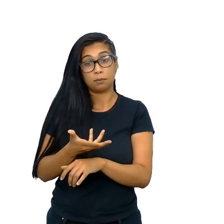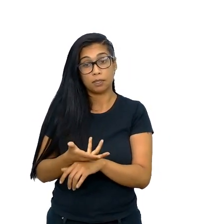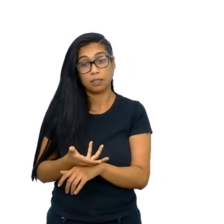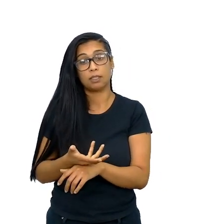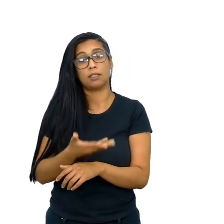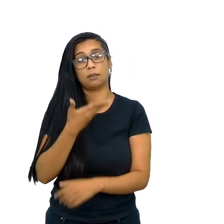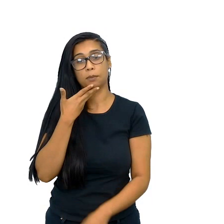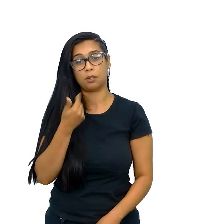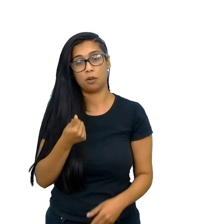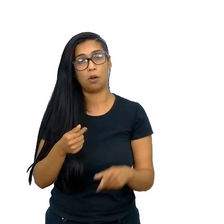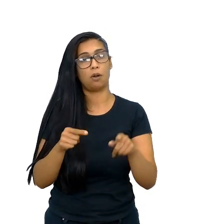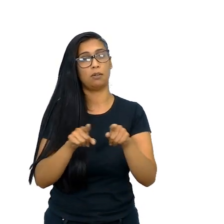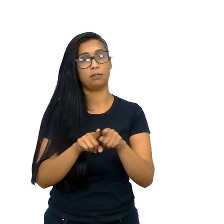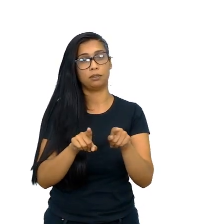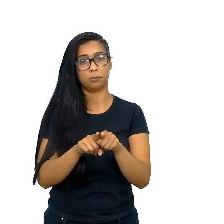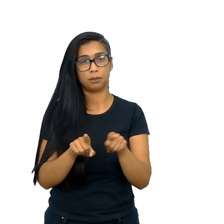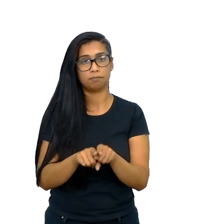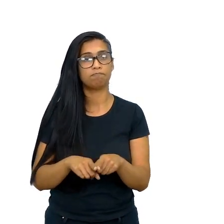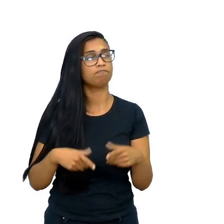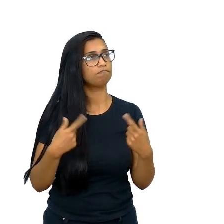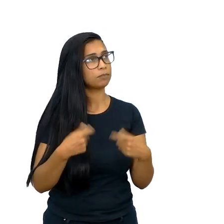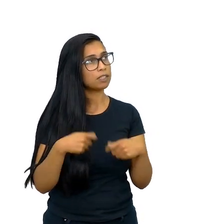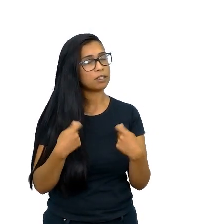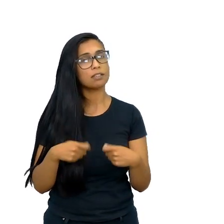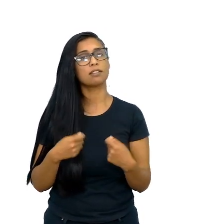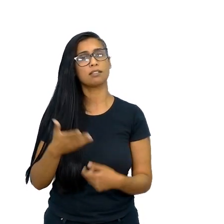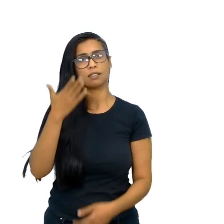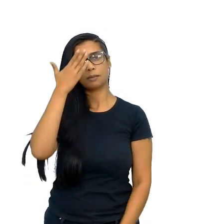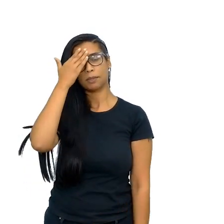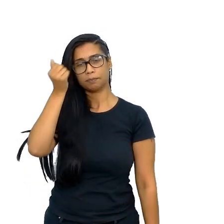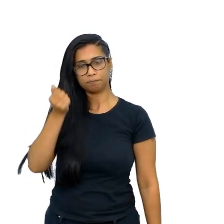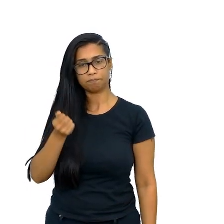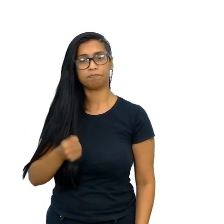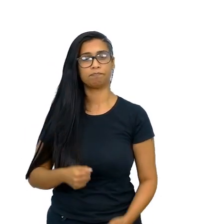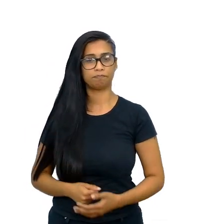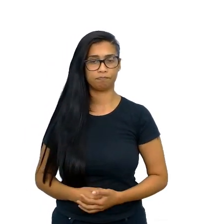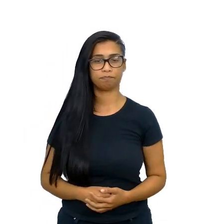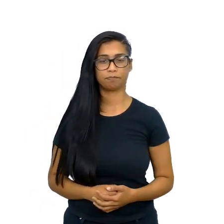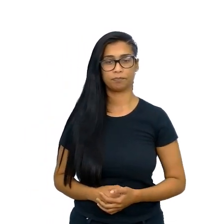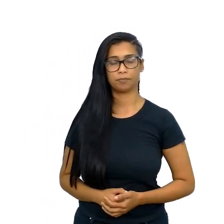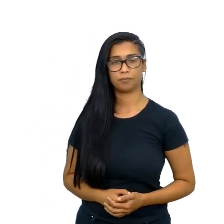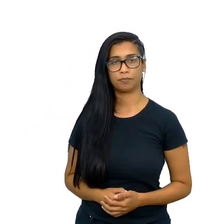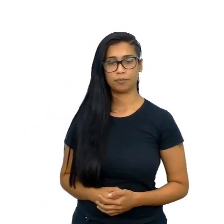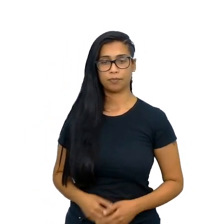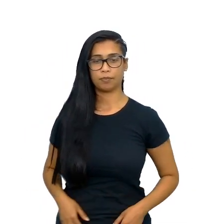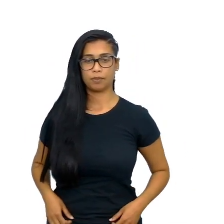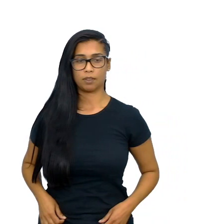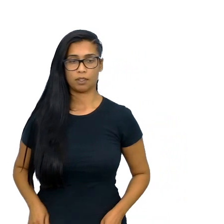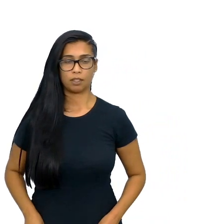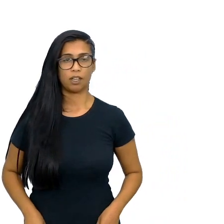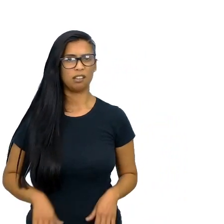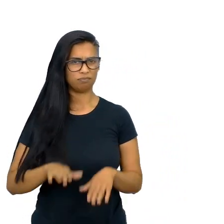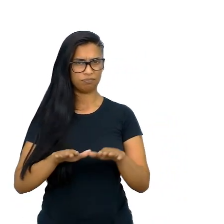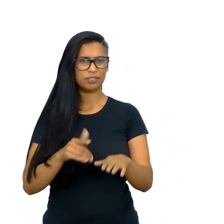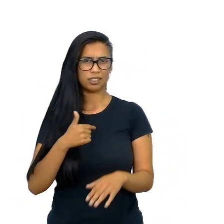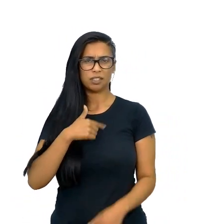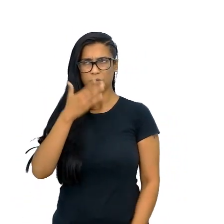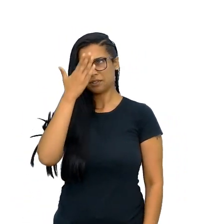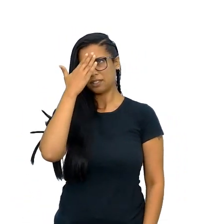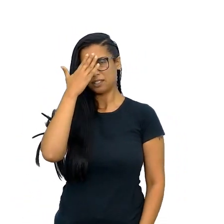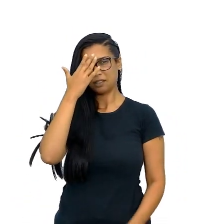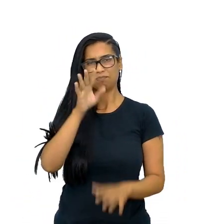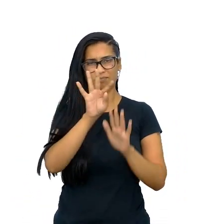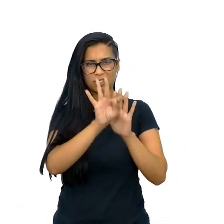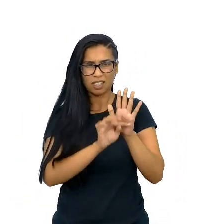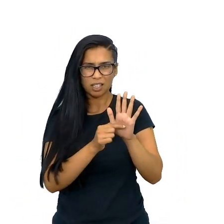ou maior que a outra, mas sim elementar, né, para que se possa chegar à questão da complexidade dos textos, tá